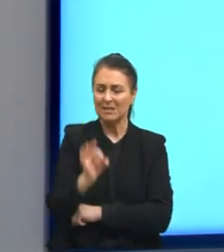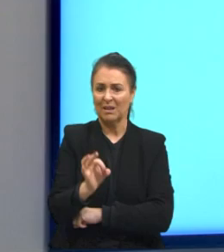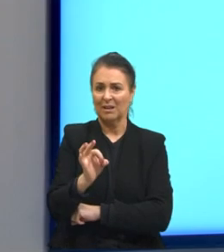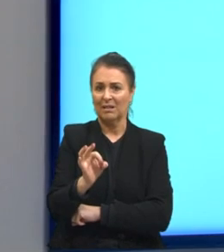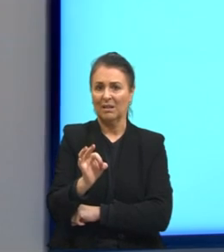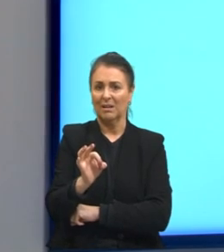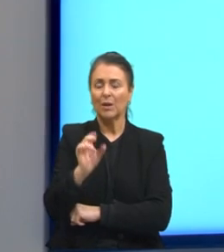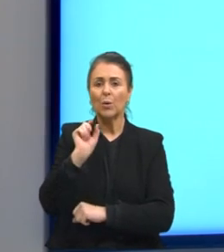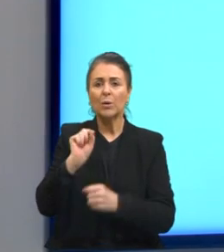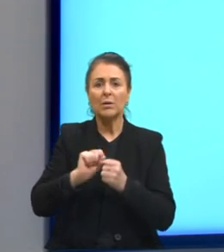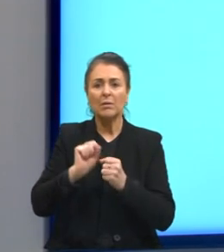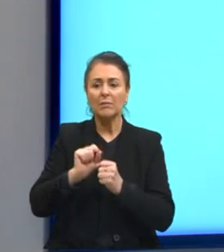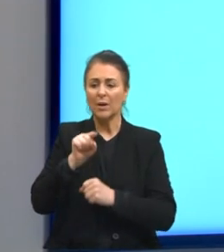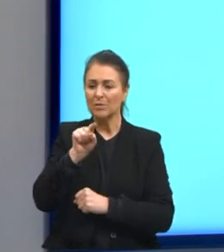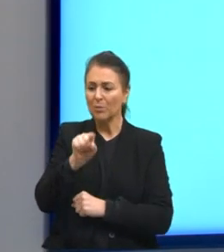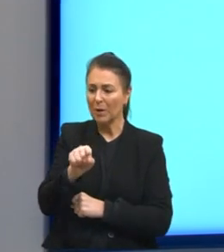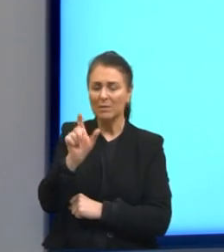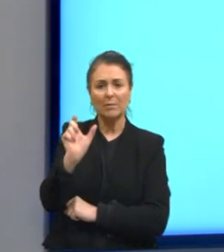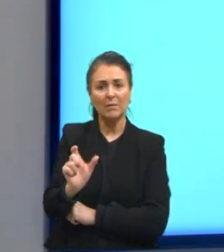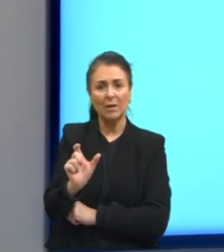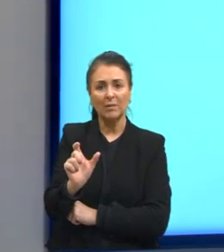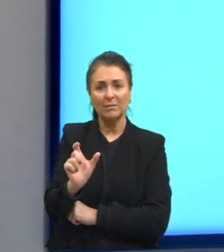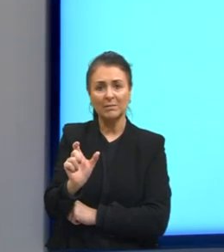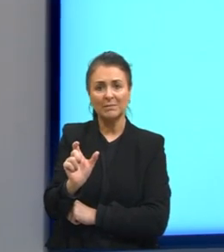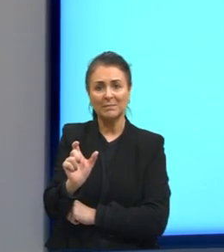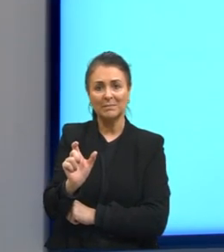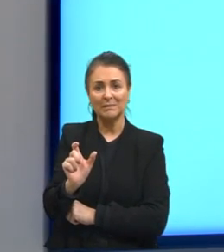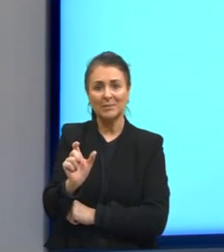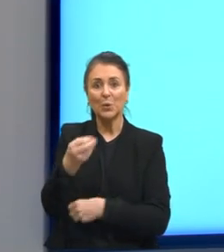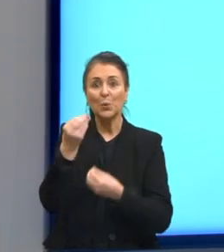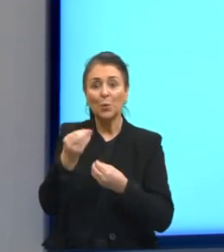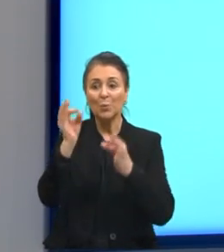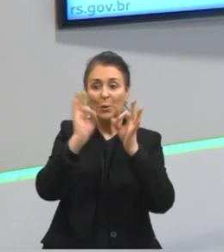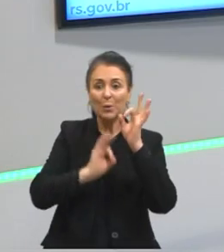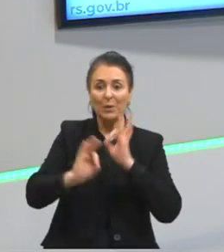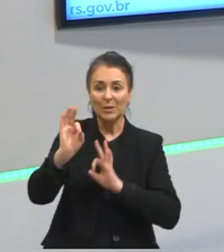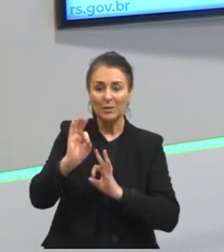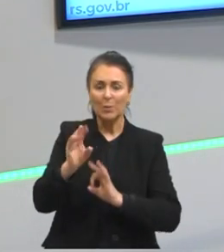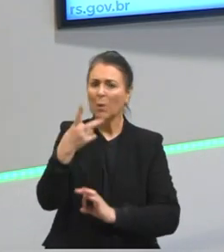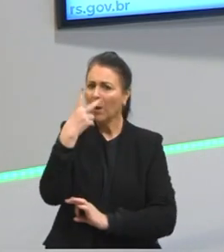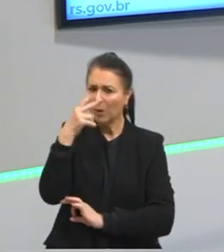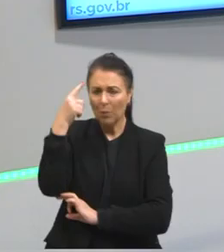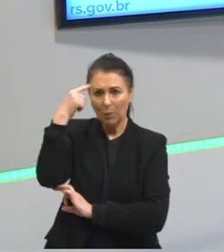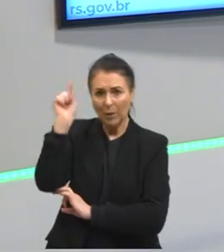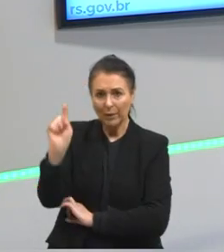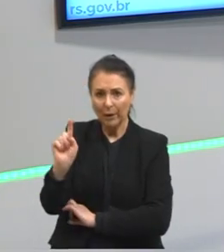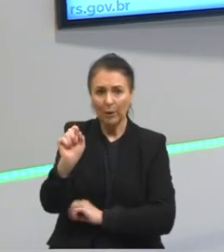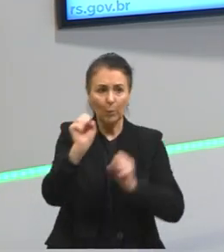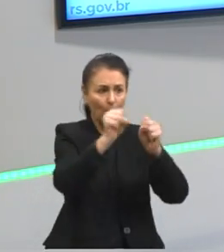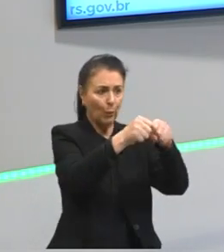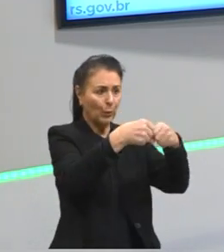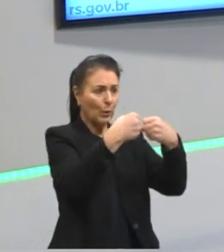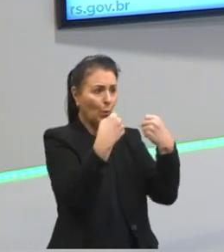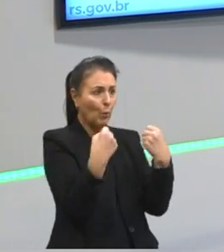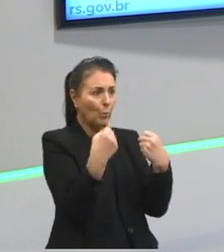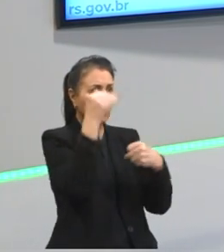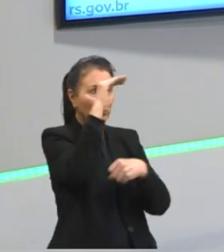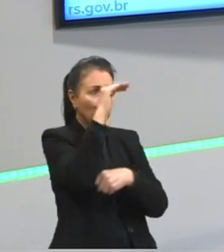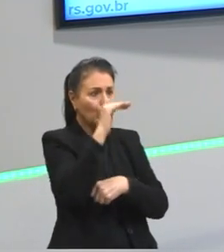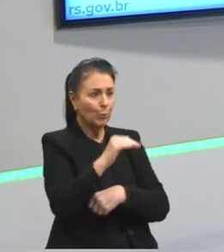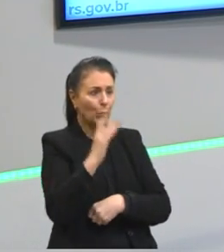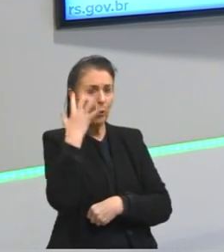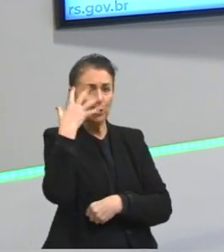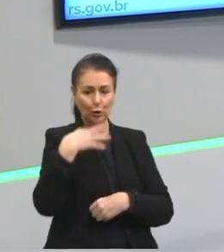faço com essa palavra agora? É a mesma ideia, por exemplo, de ter um guarda-roupa cheio de roupa bonita